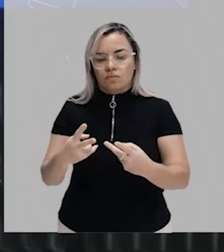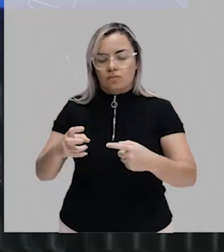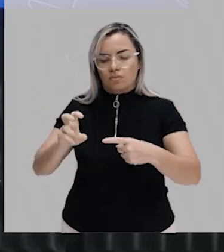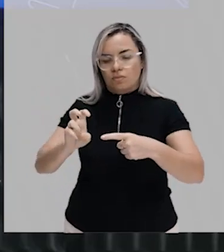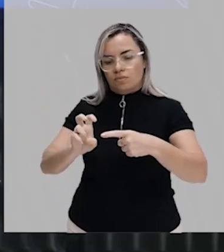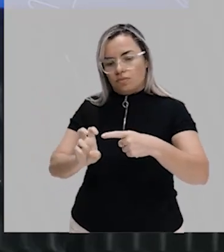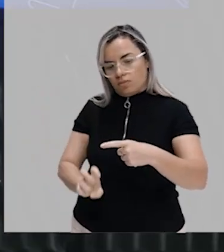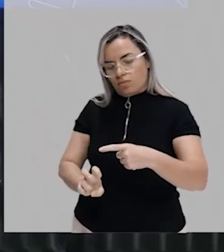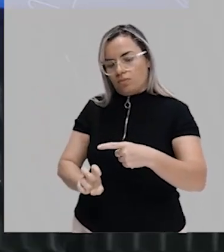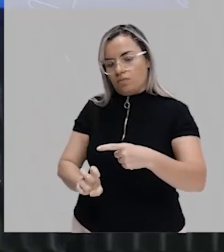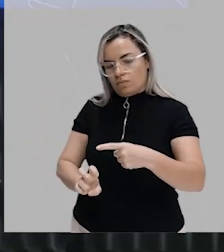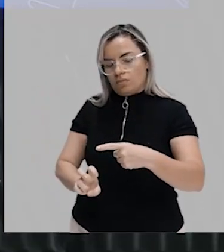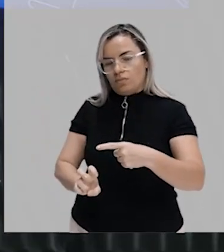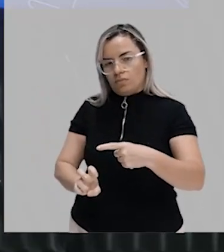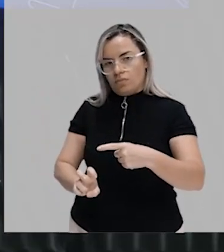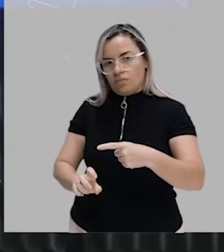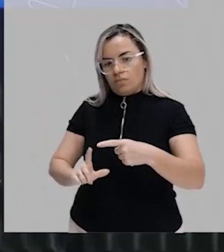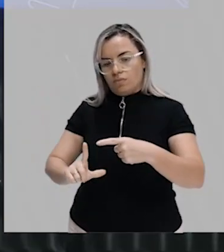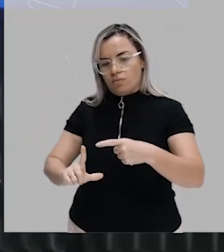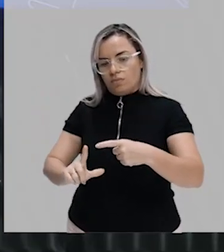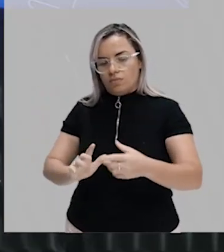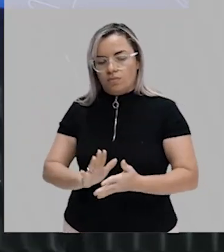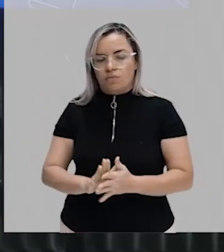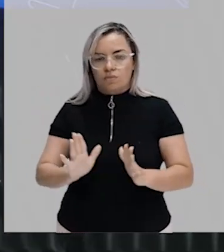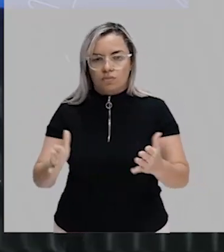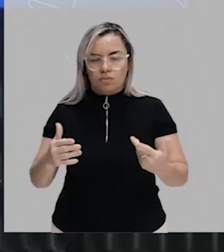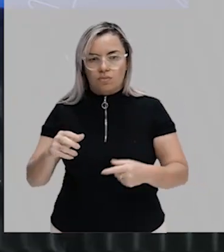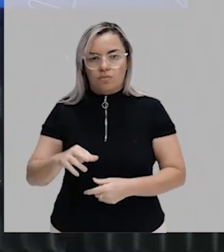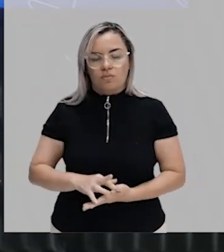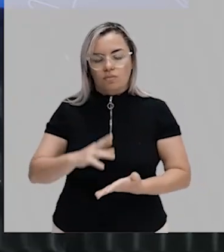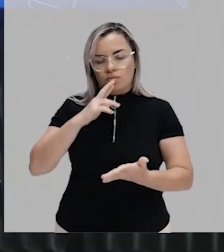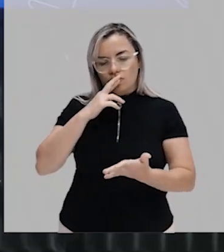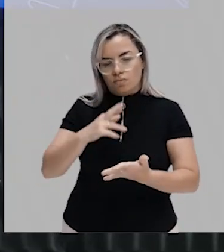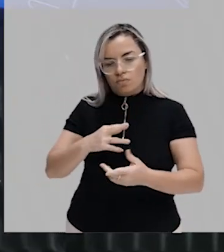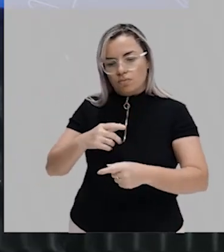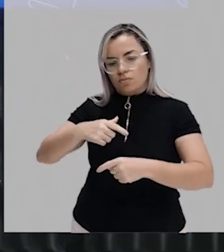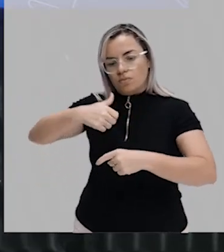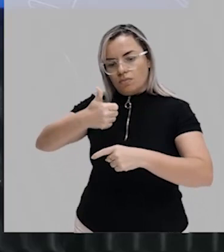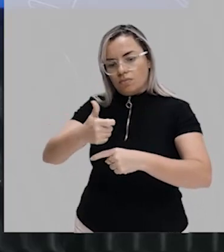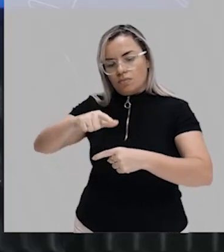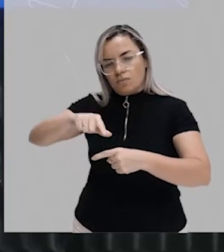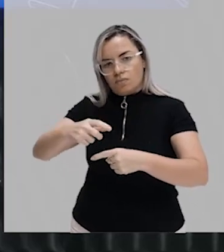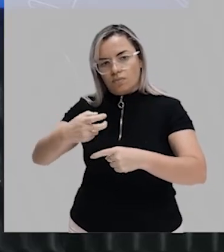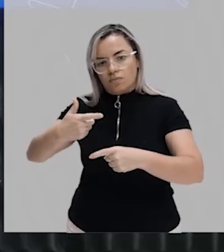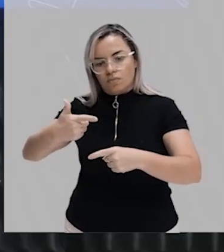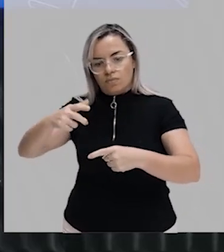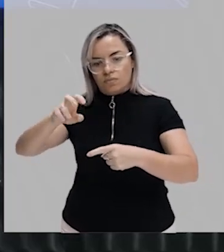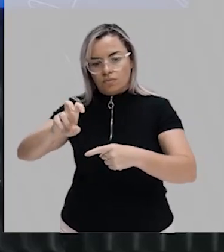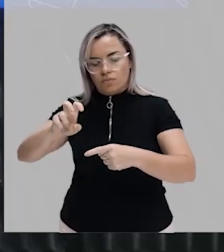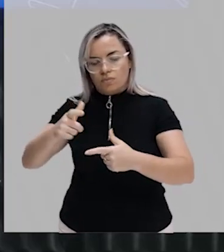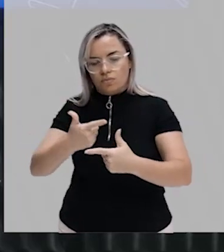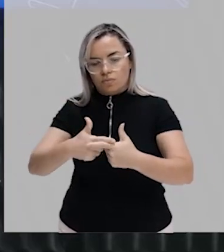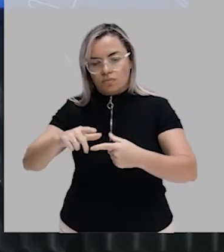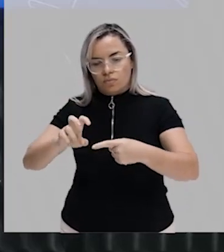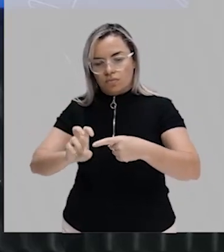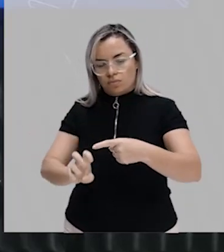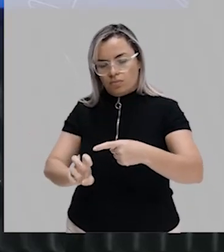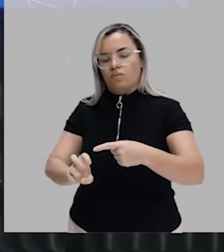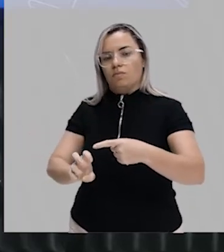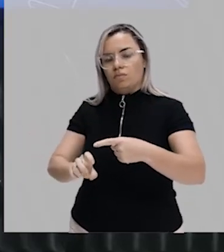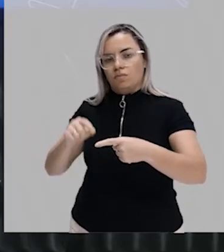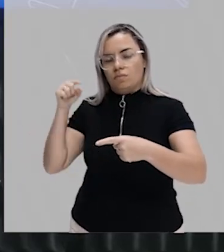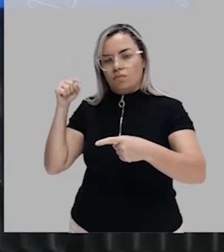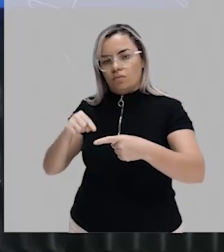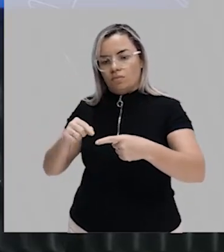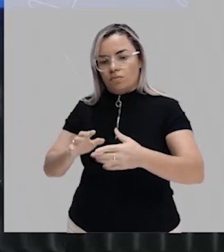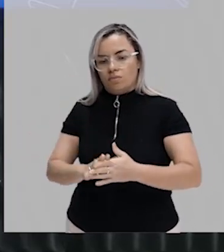um volume de 5 litros. Então, eu vou pegar 1,25 e vou dividir por 5, que é o volume